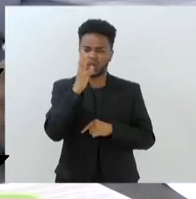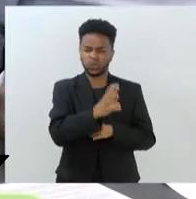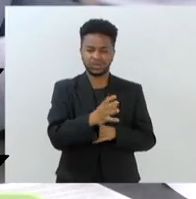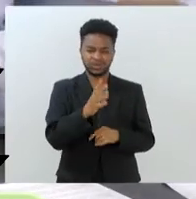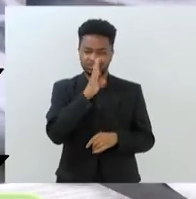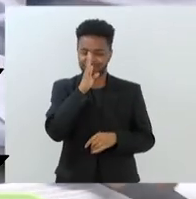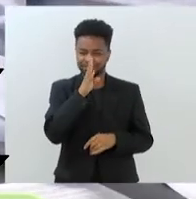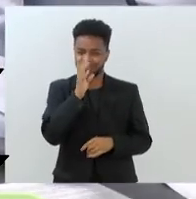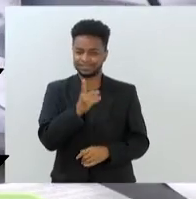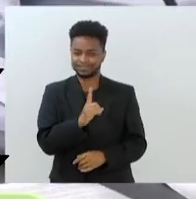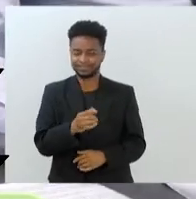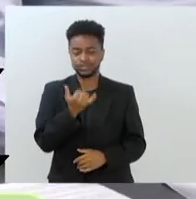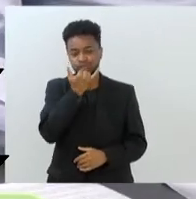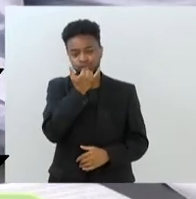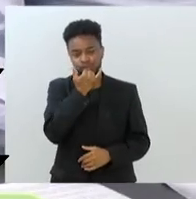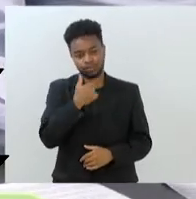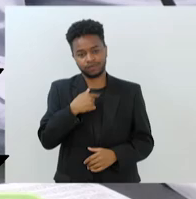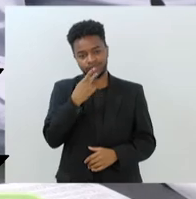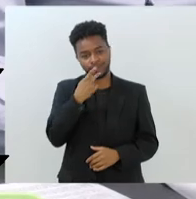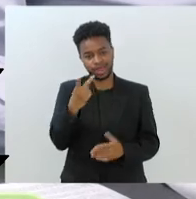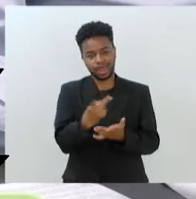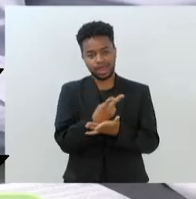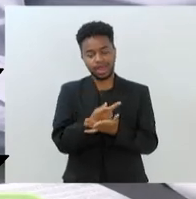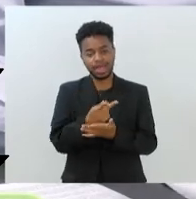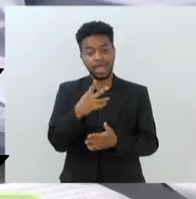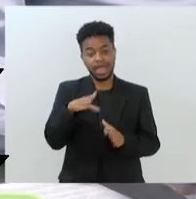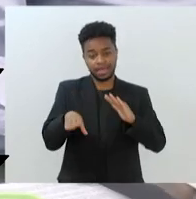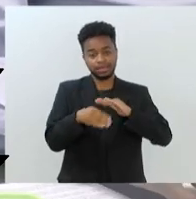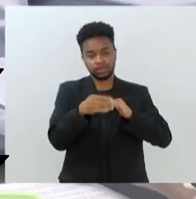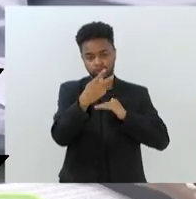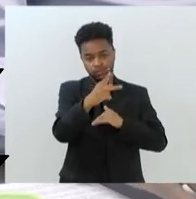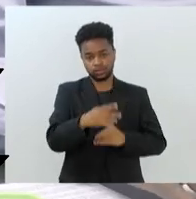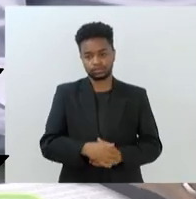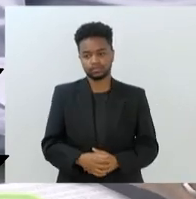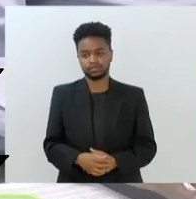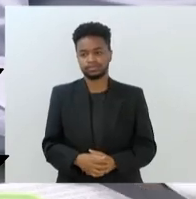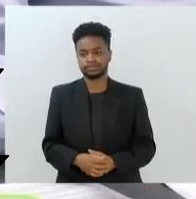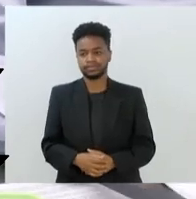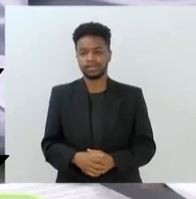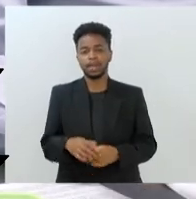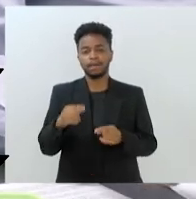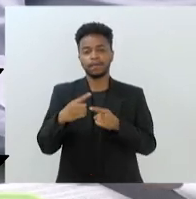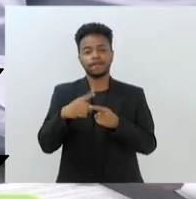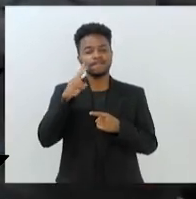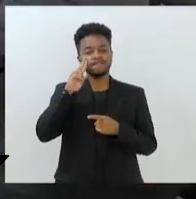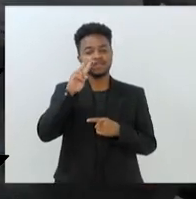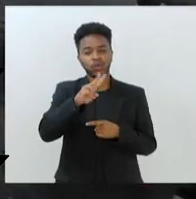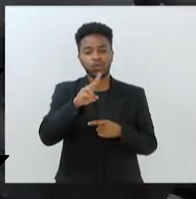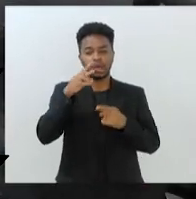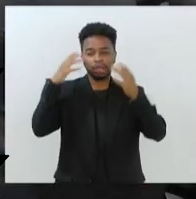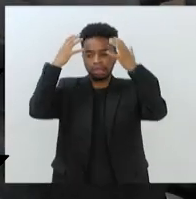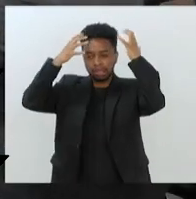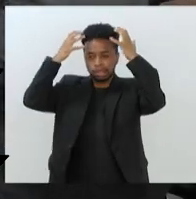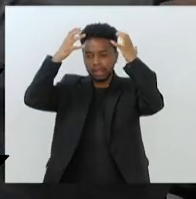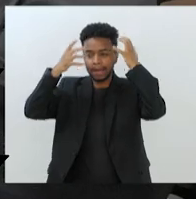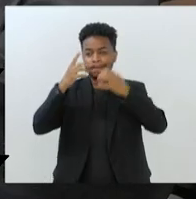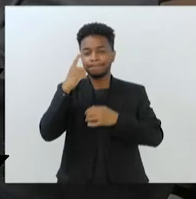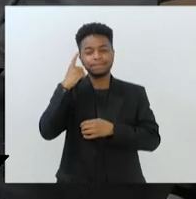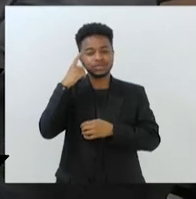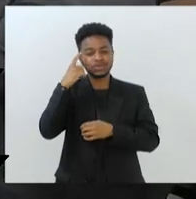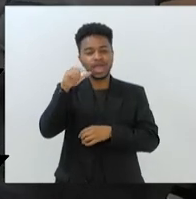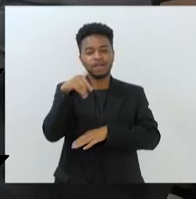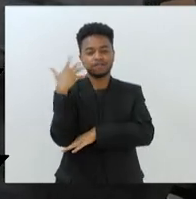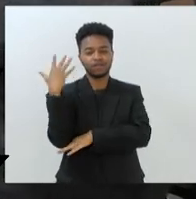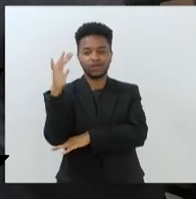É. Eu me enganei, é porque a emenda que é. A emenda dele. Que o deputado Cozzolino. A emenda que é. É que ele olhou o cabelo do Cozzolino despenteado, achou que era uma floresta.